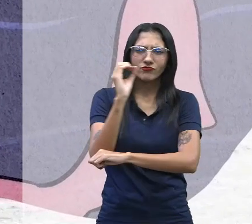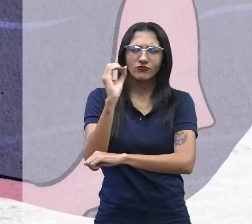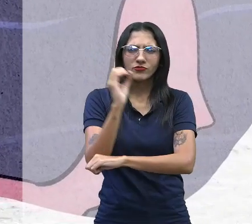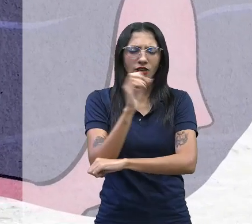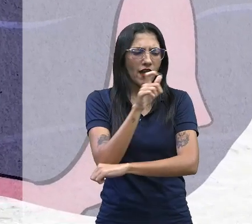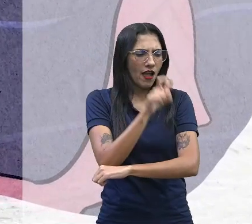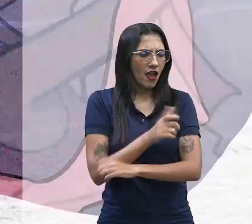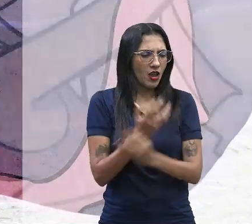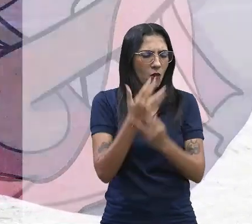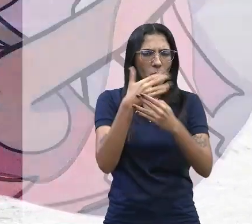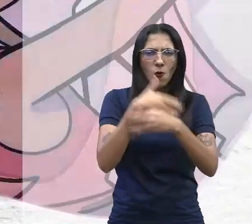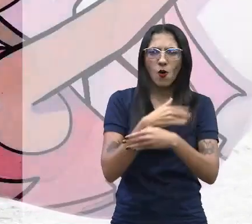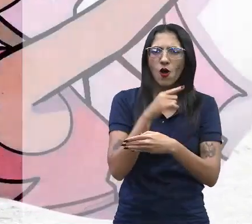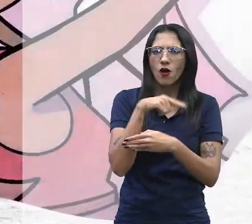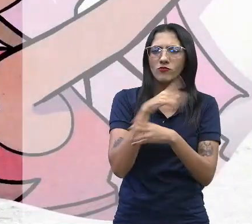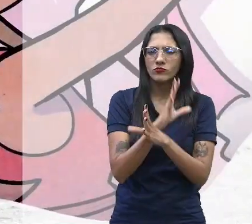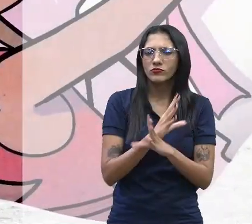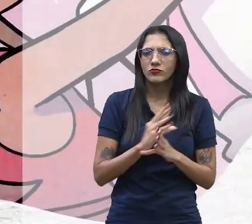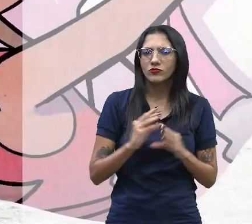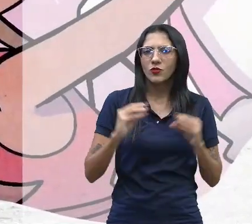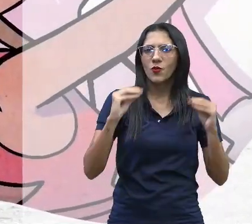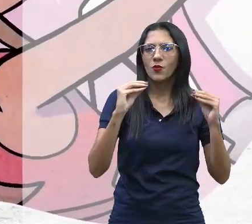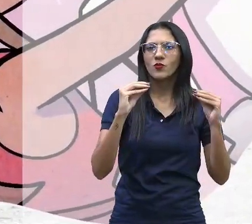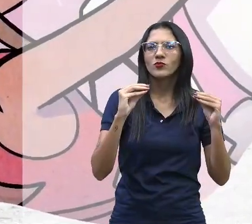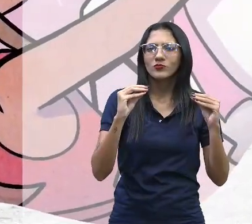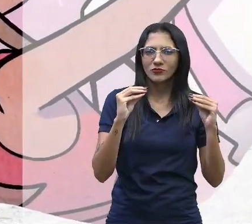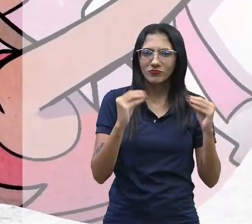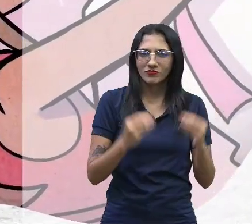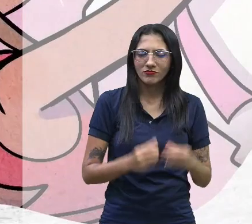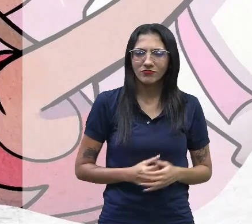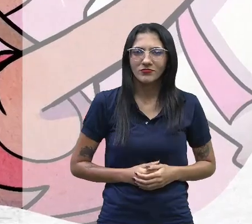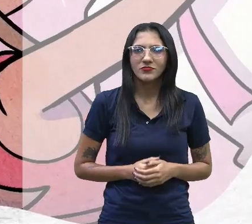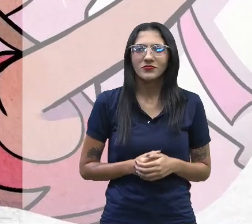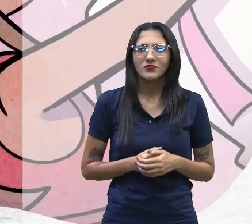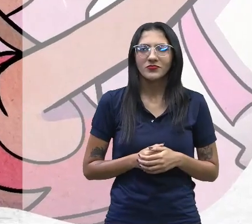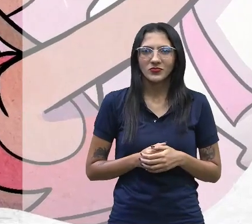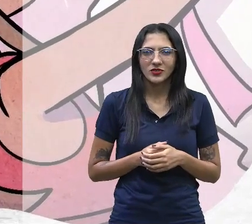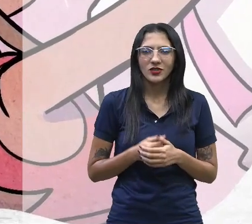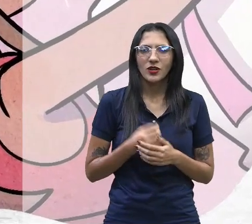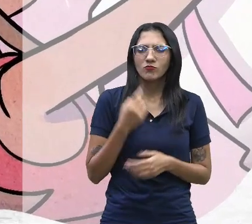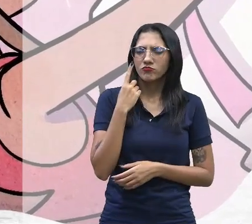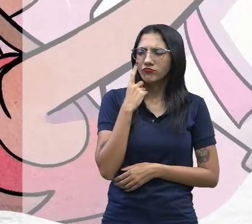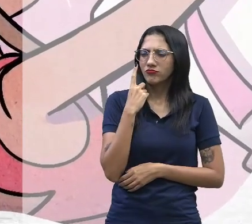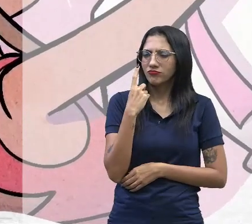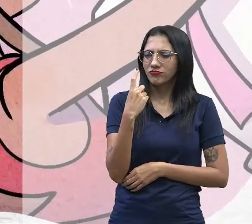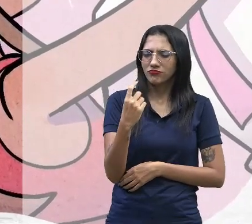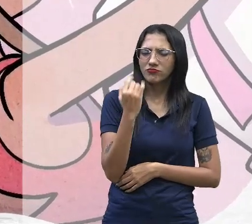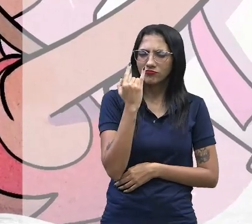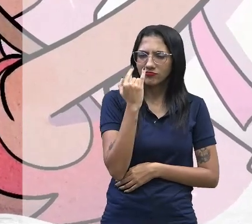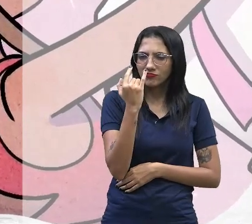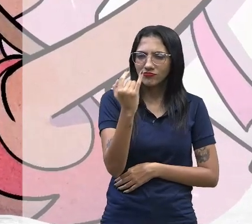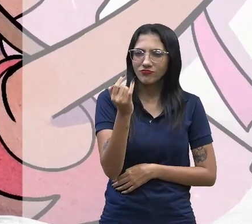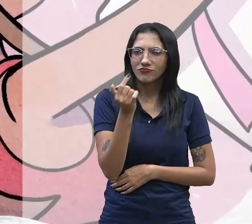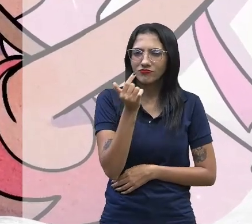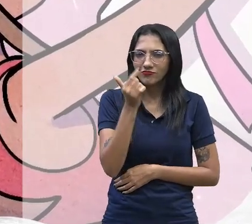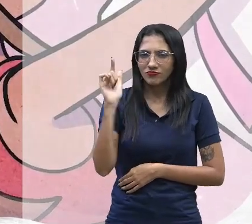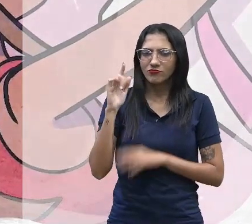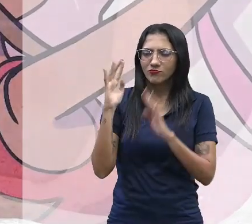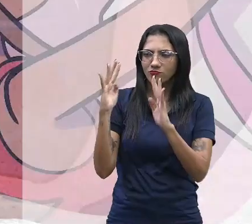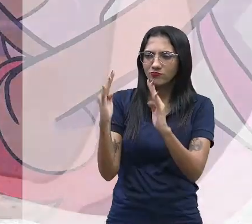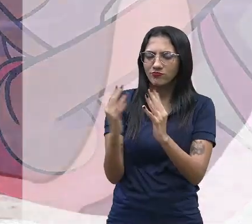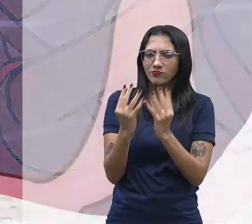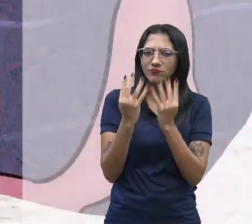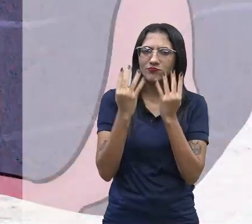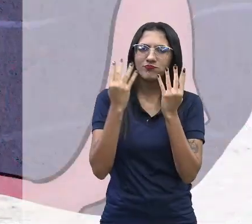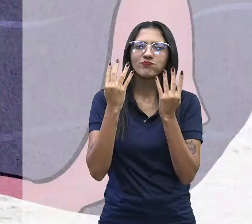imensidão. Com seu olhar encanta o salão, mas